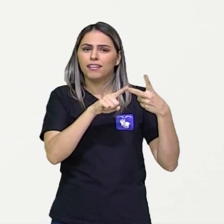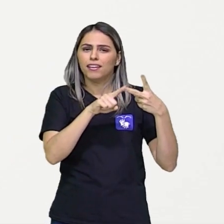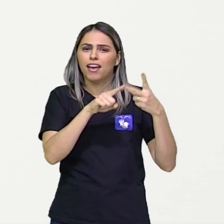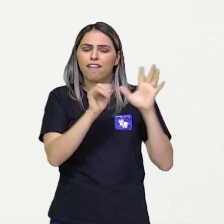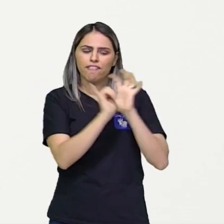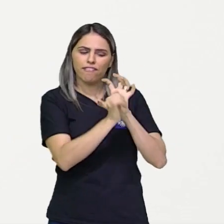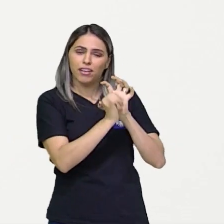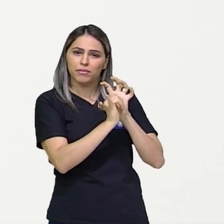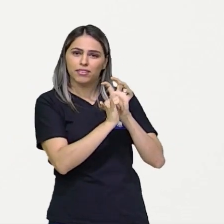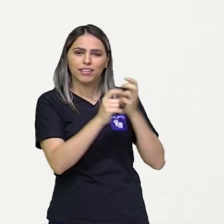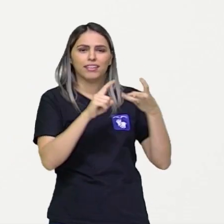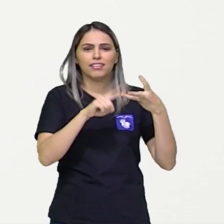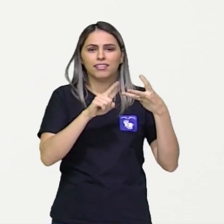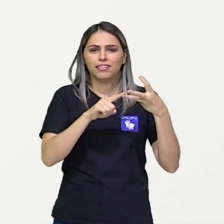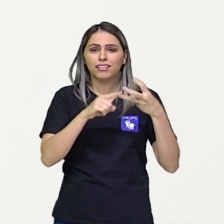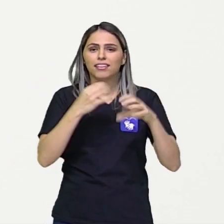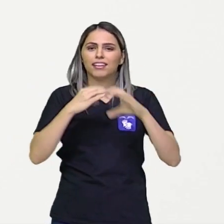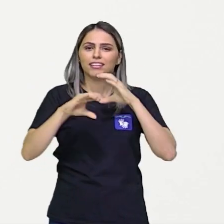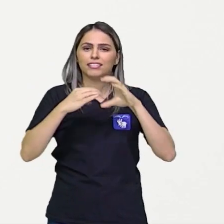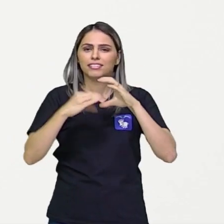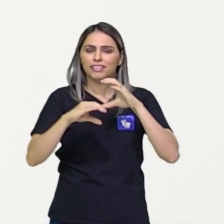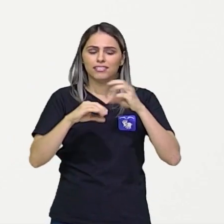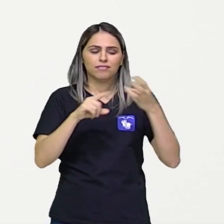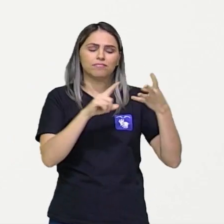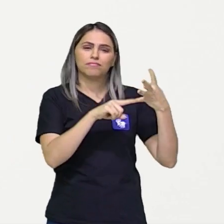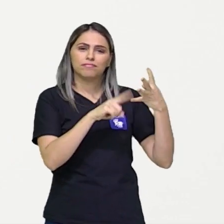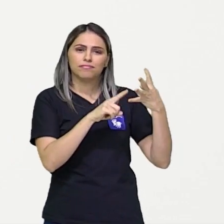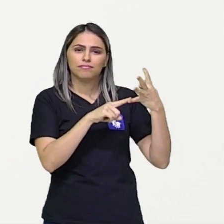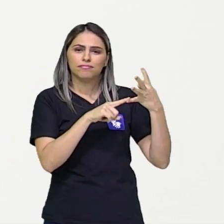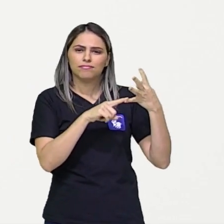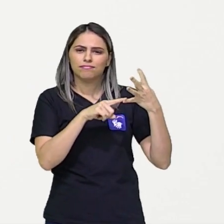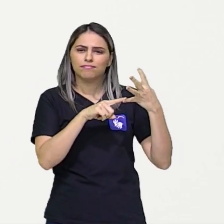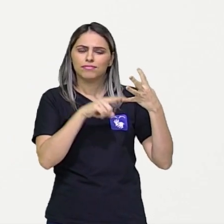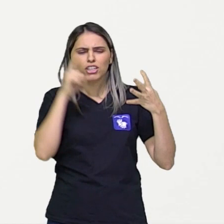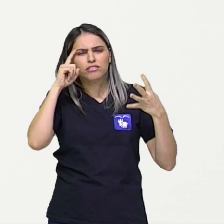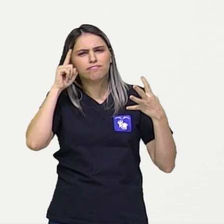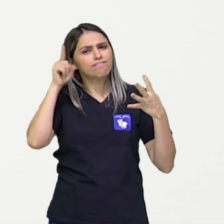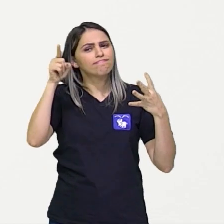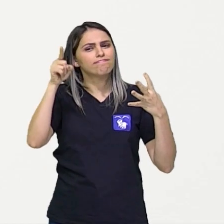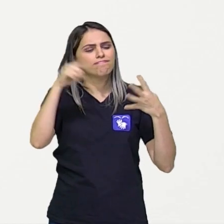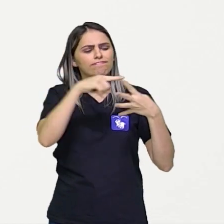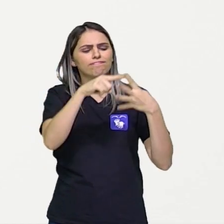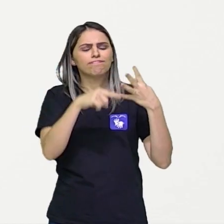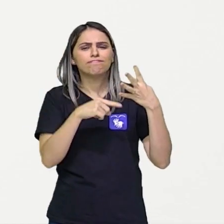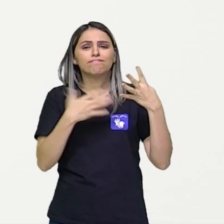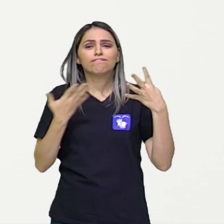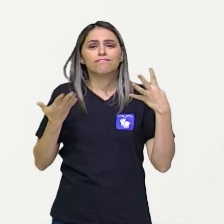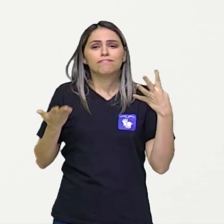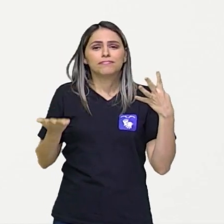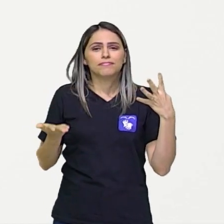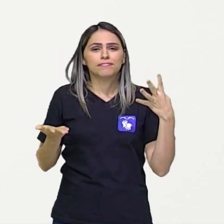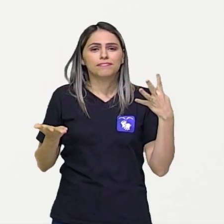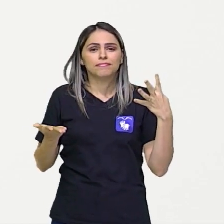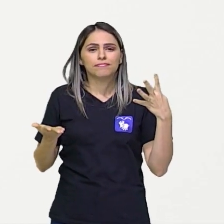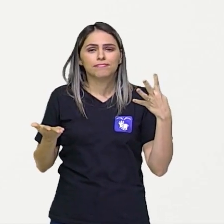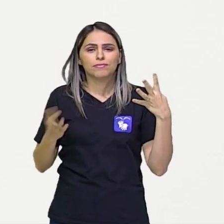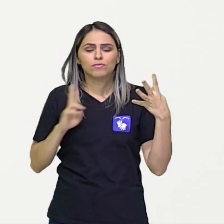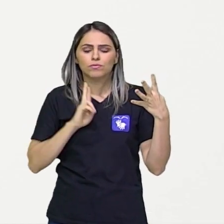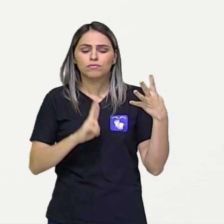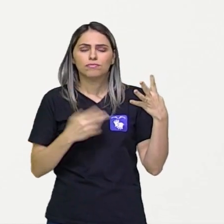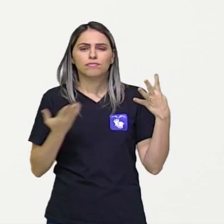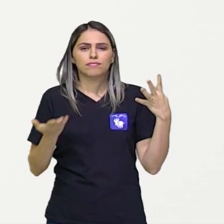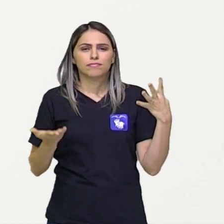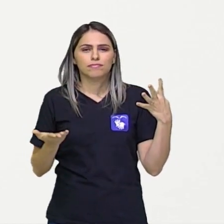fábula? Letra C é uma canção? Letra D é uma adivinha? Vamos ver qual